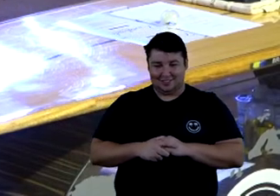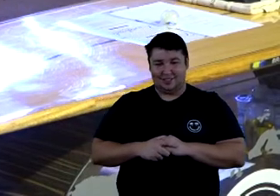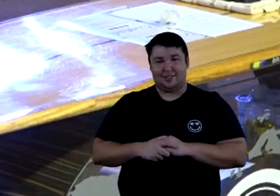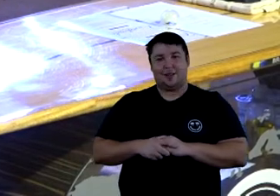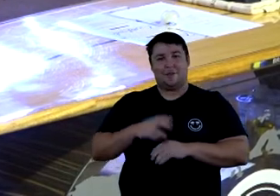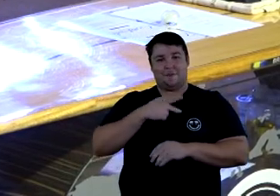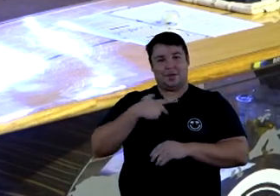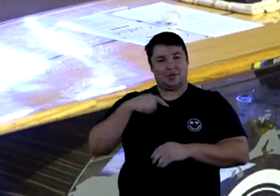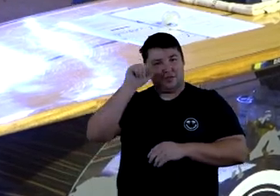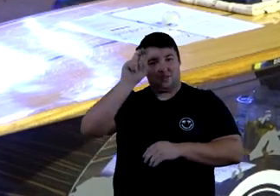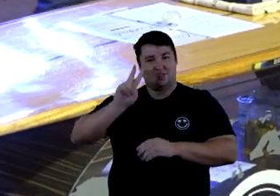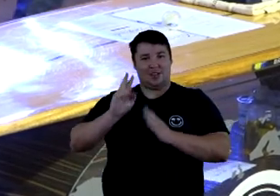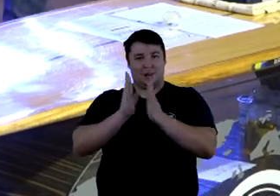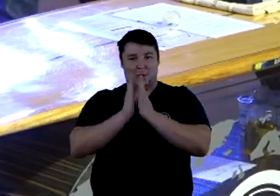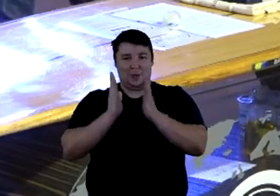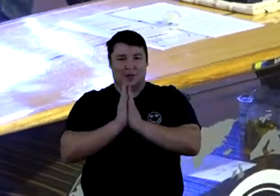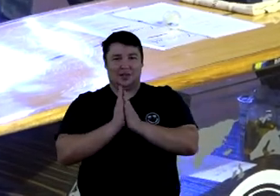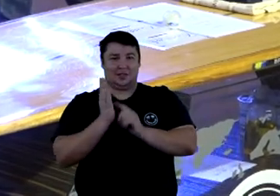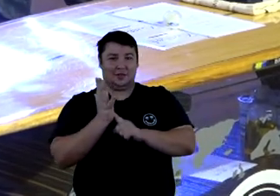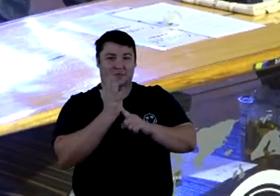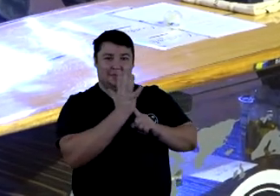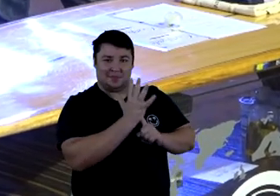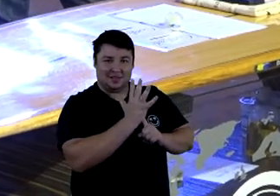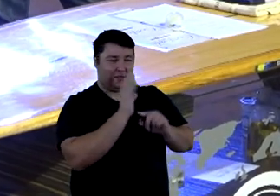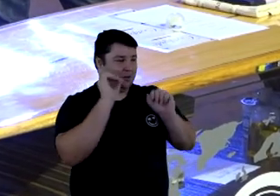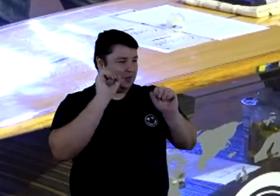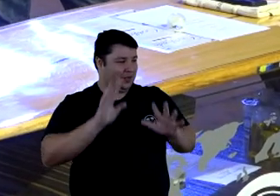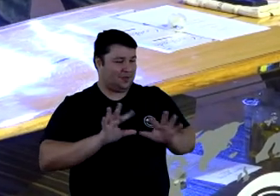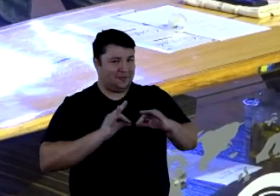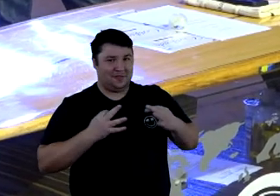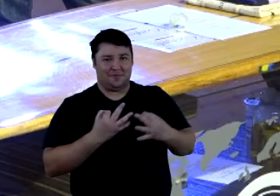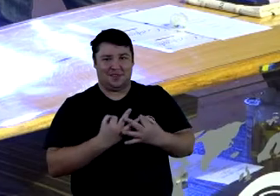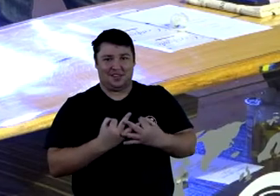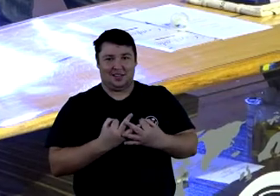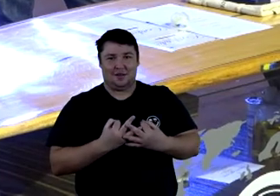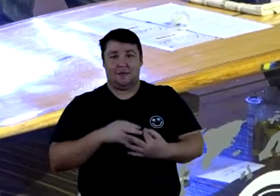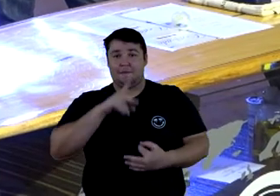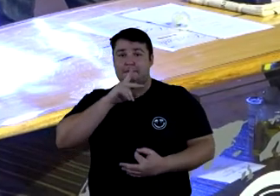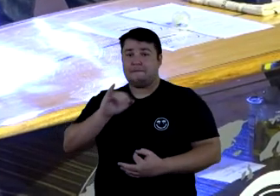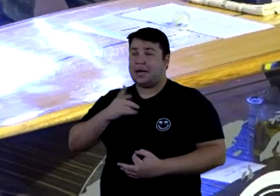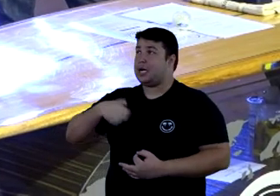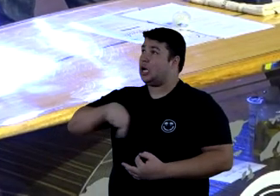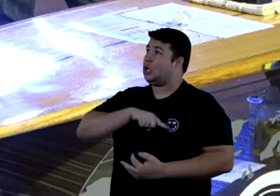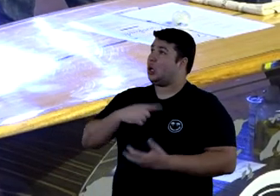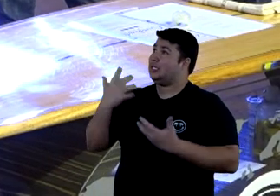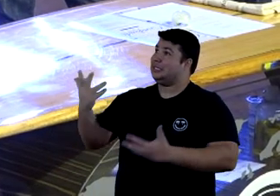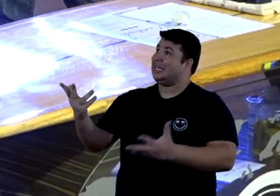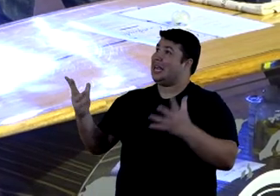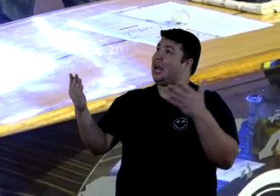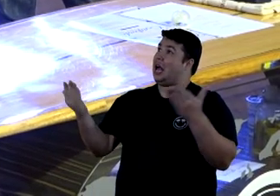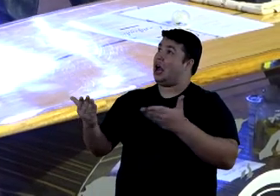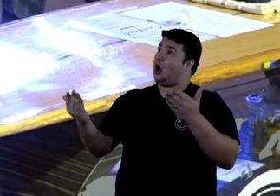Estenda as mãos para cá, igreja. Vamos abençoar essa família. Pai, nós queremos nessa hora